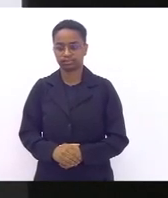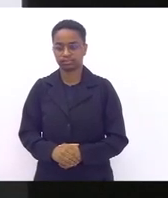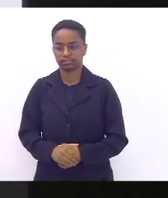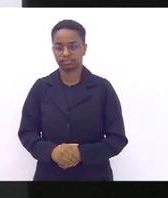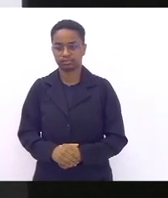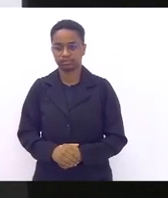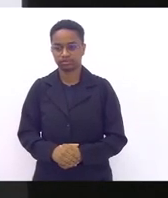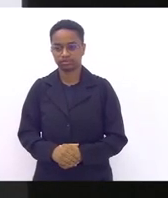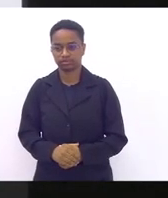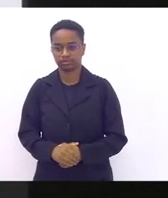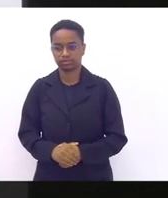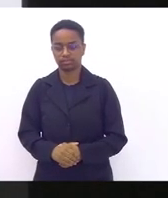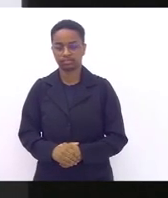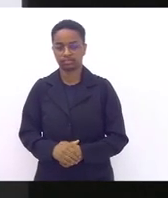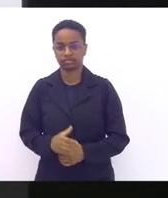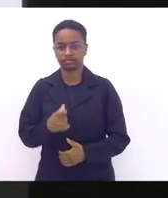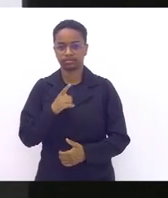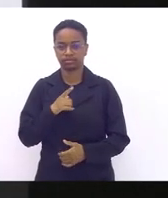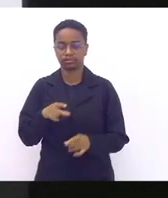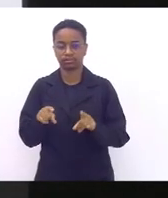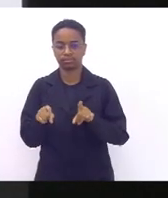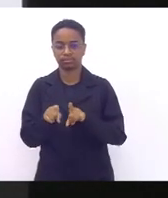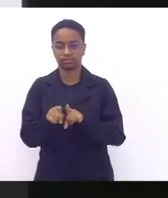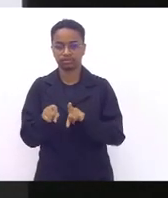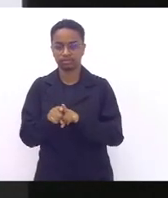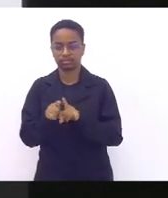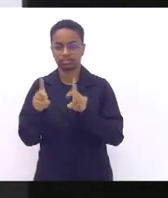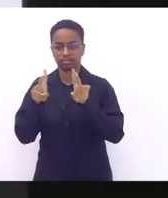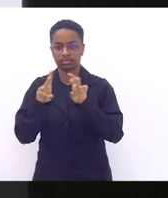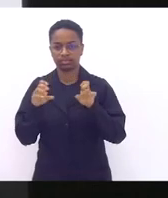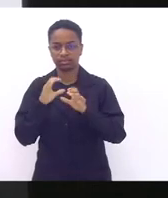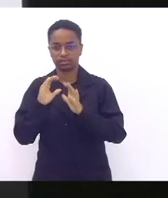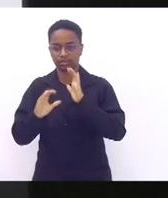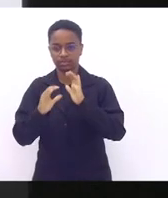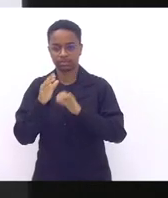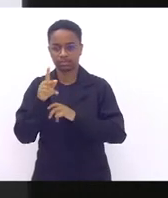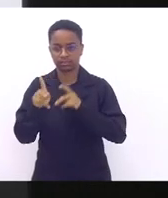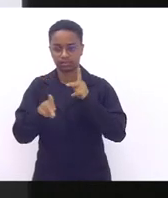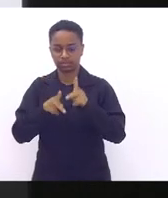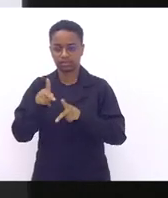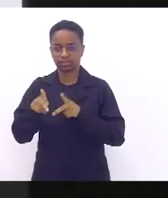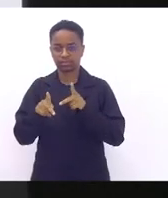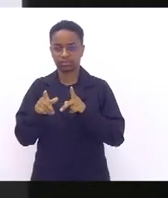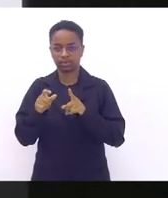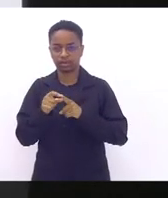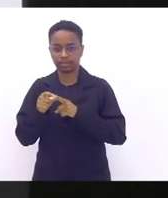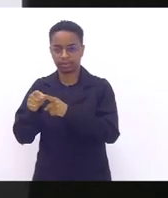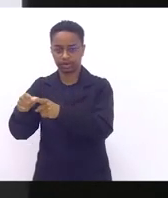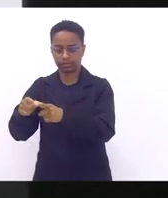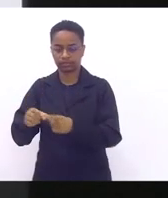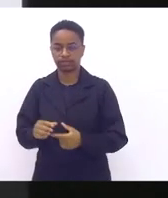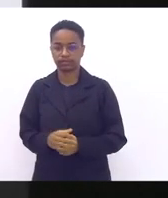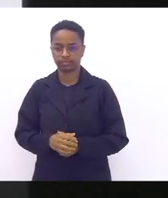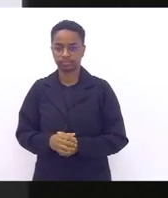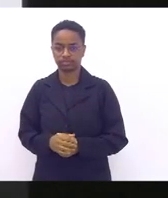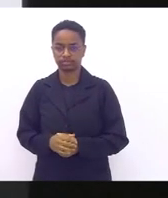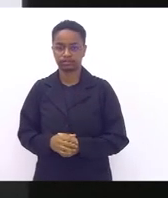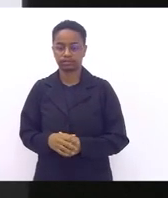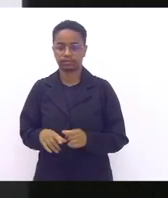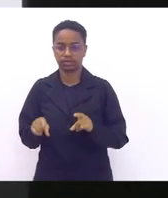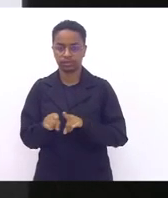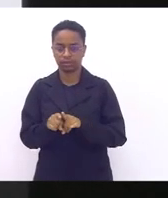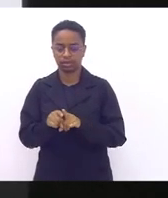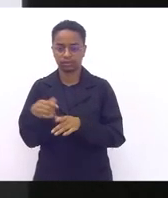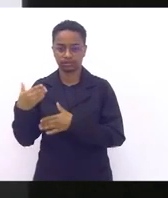E a gente tem também a questão dos comunicadores populares periféricos, que também está em andamento,